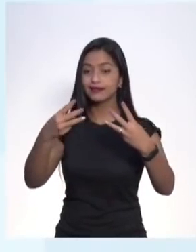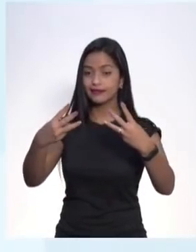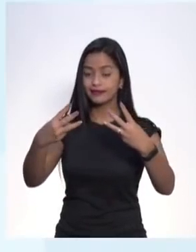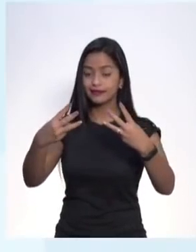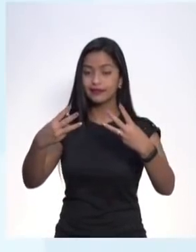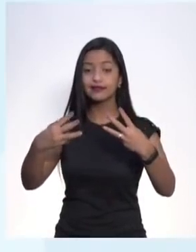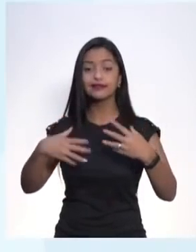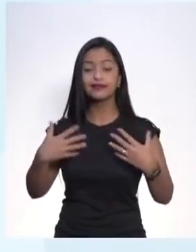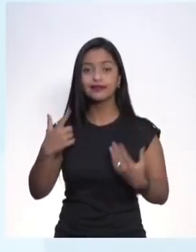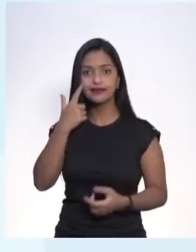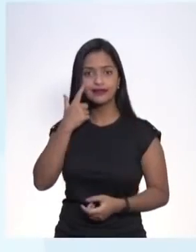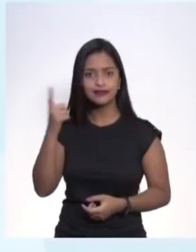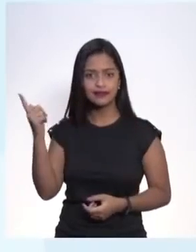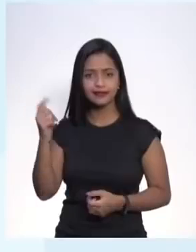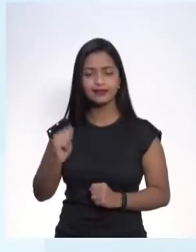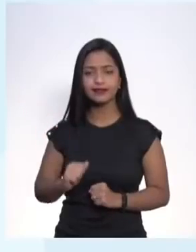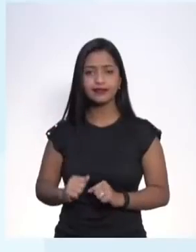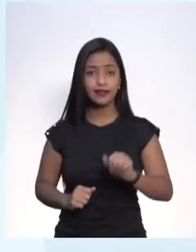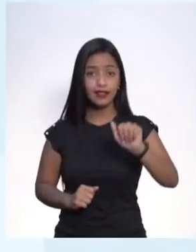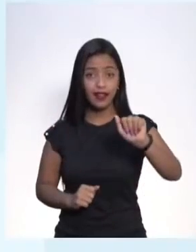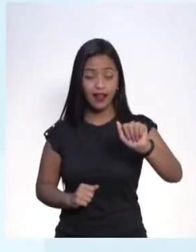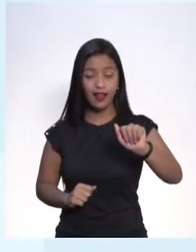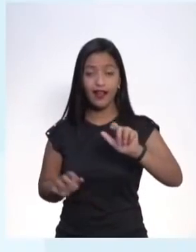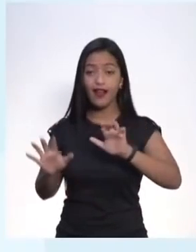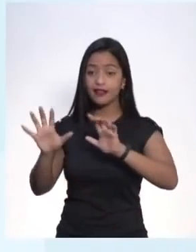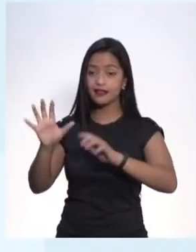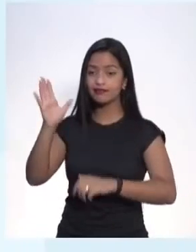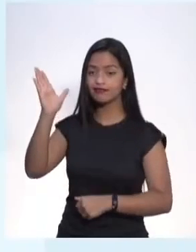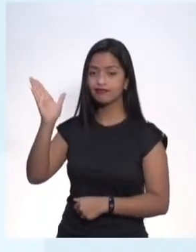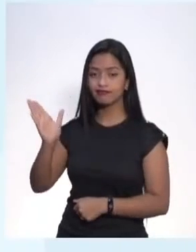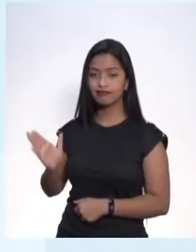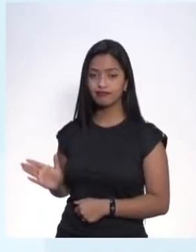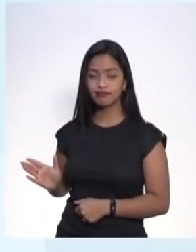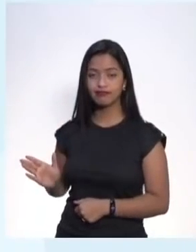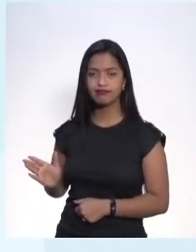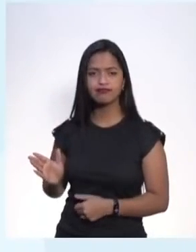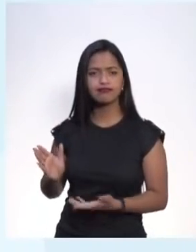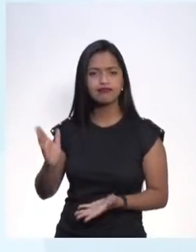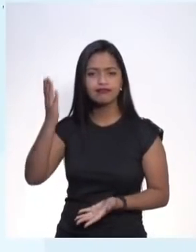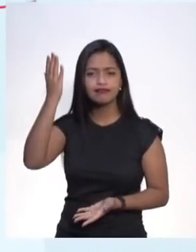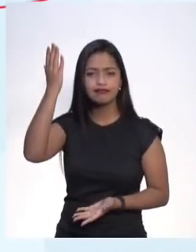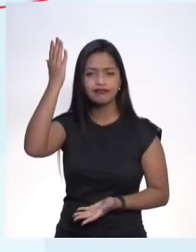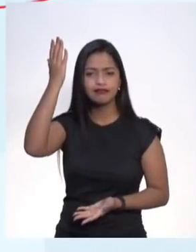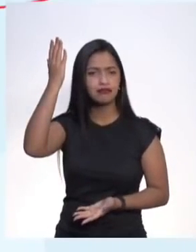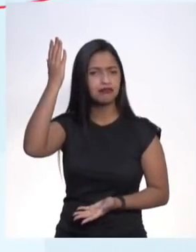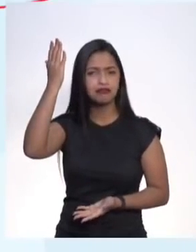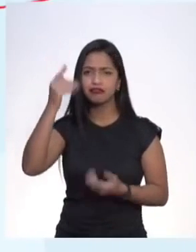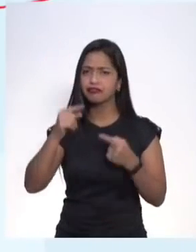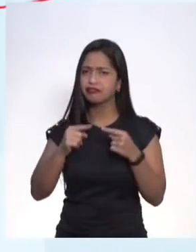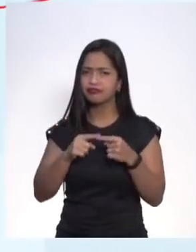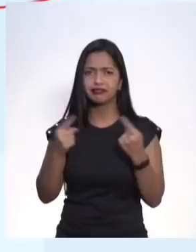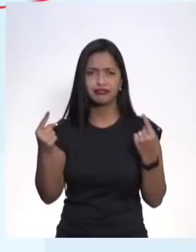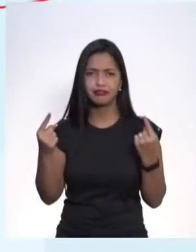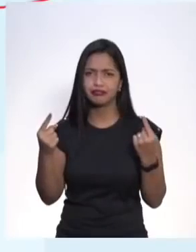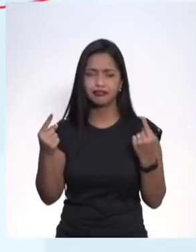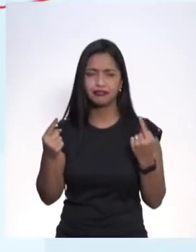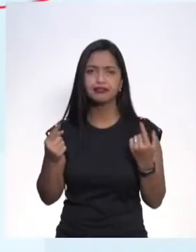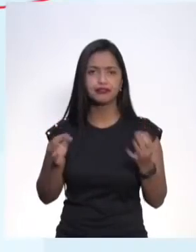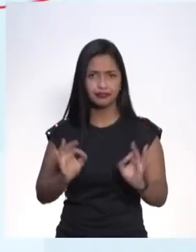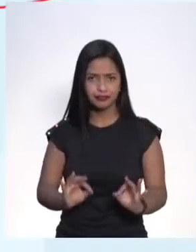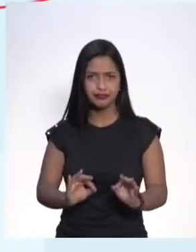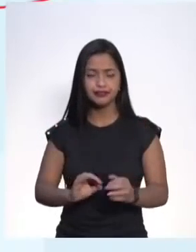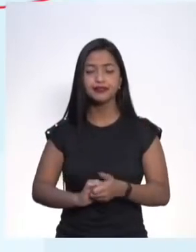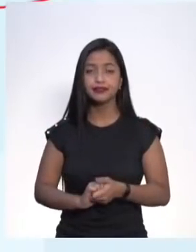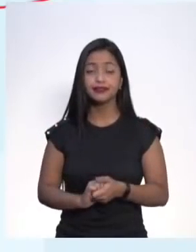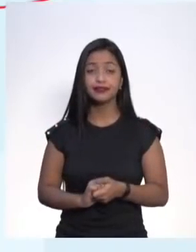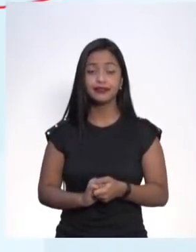polígono A, eu tenho essas coordenadas, que não tem nada a ver com o que foi passado, né, Ana? Não. Então não tem nada a ver.